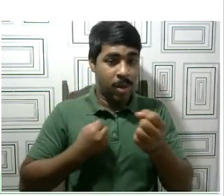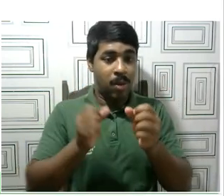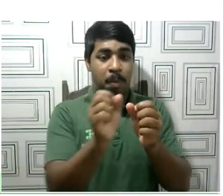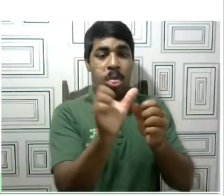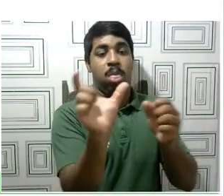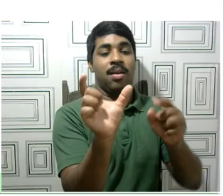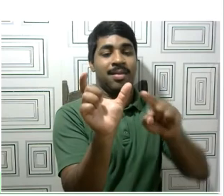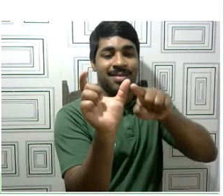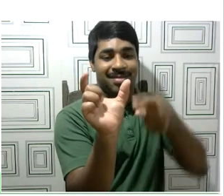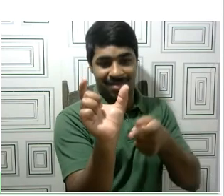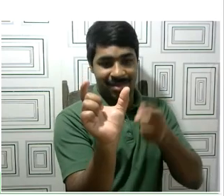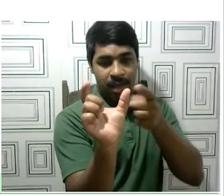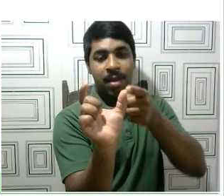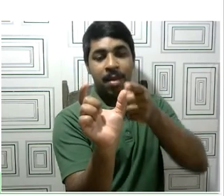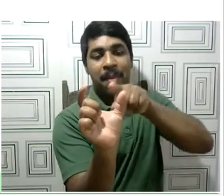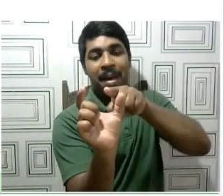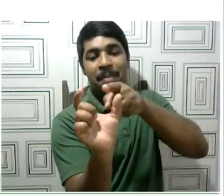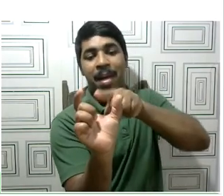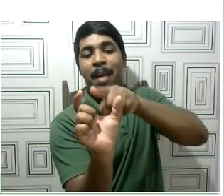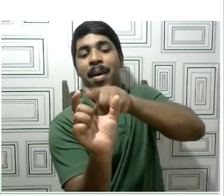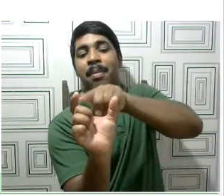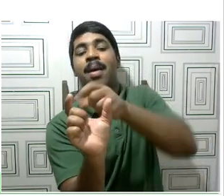uma, outra,